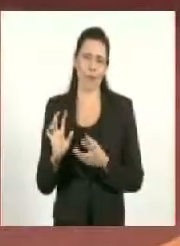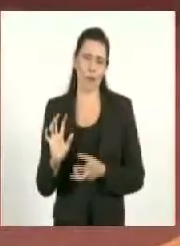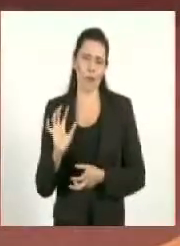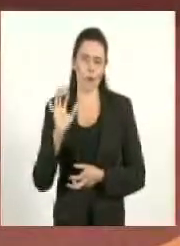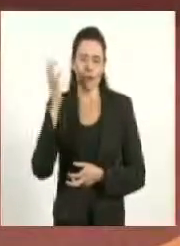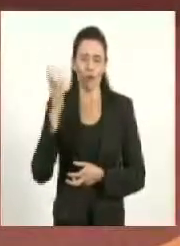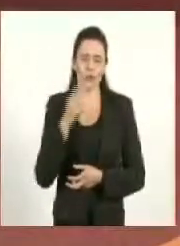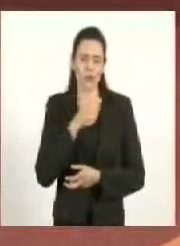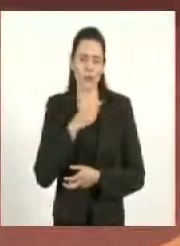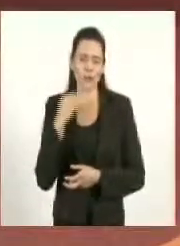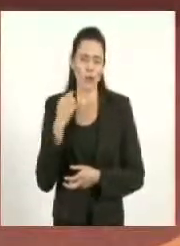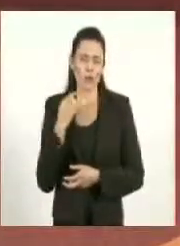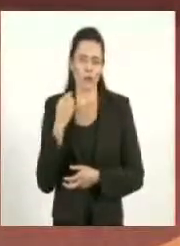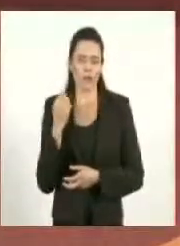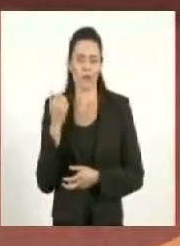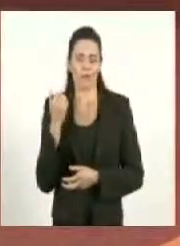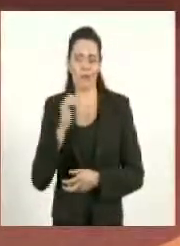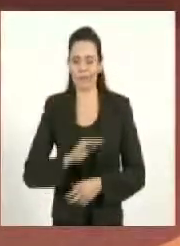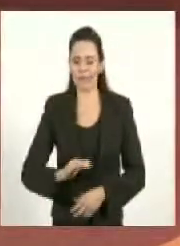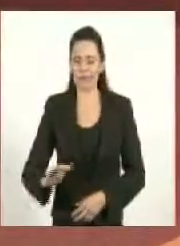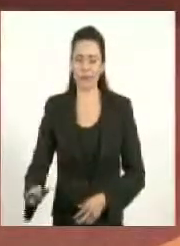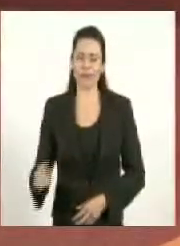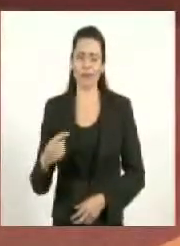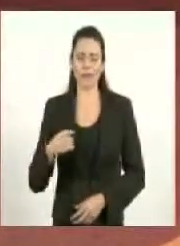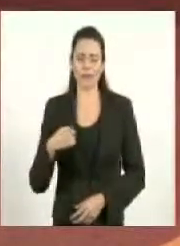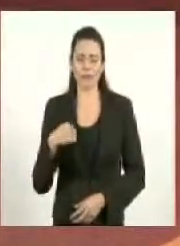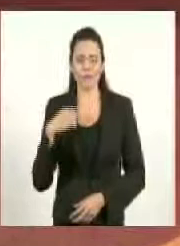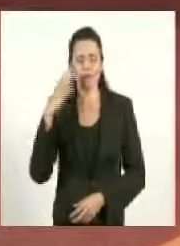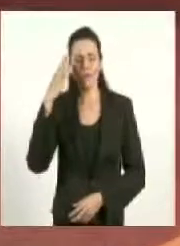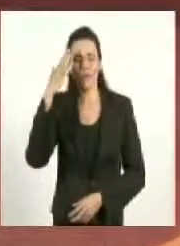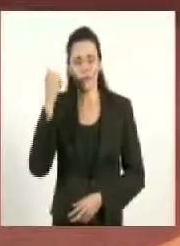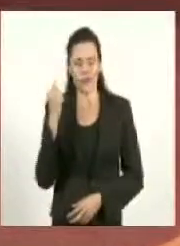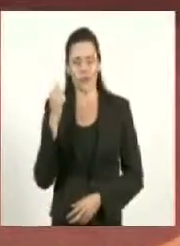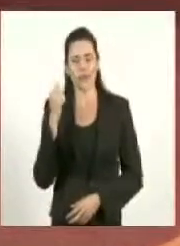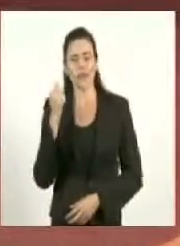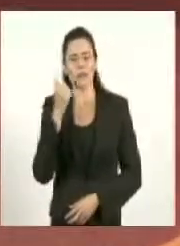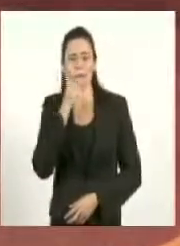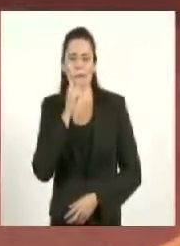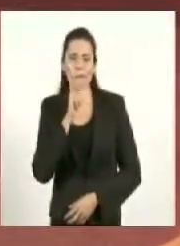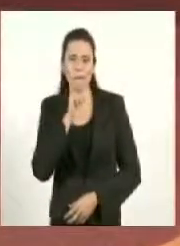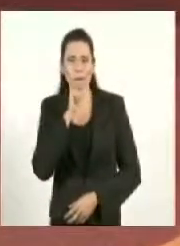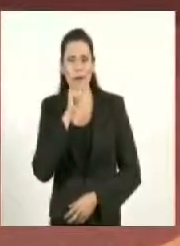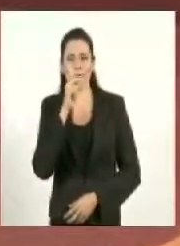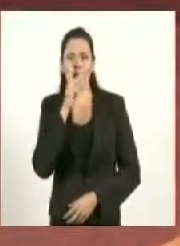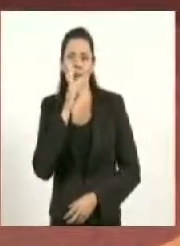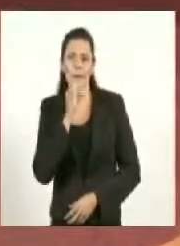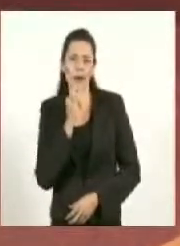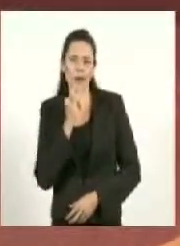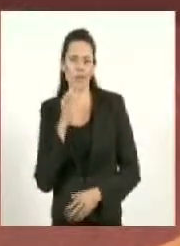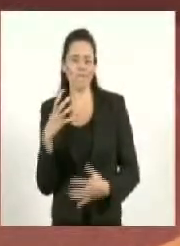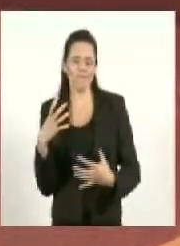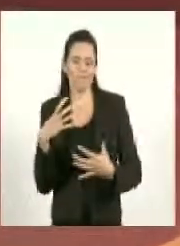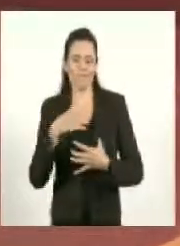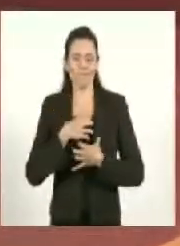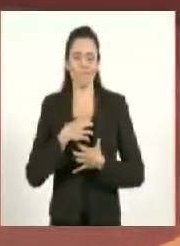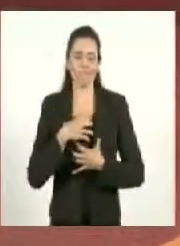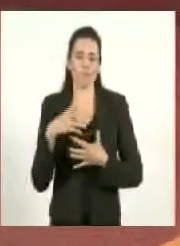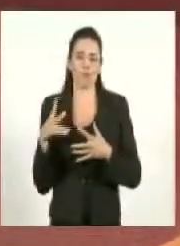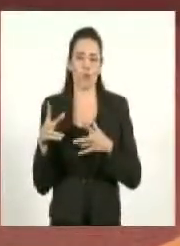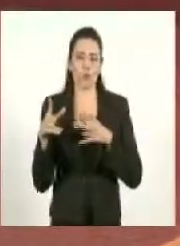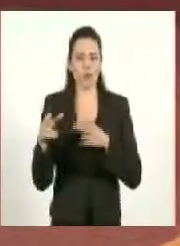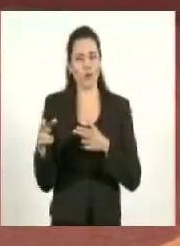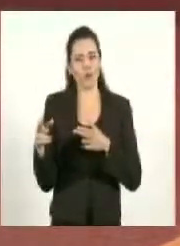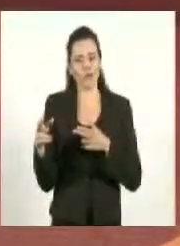os pais e todas as mães se colocam no lugar. E eu